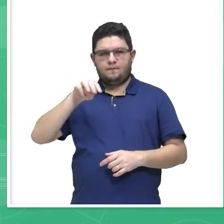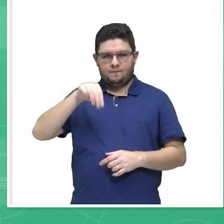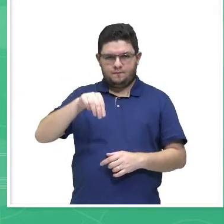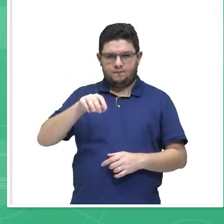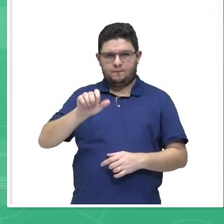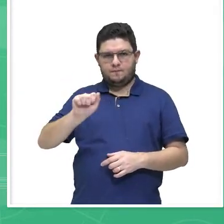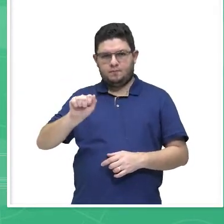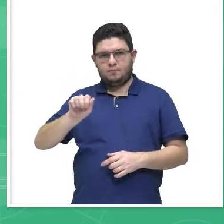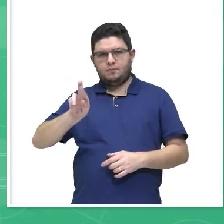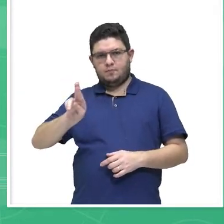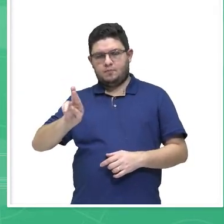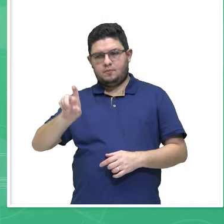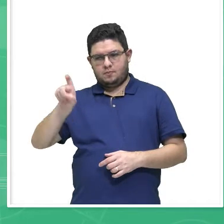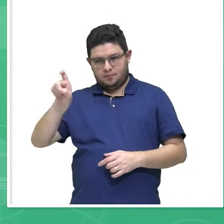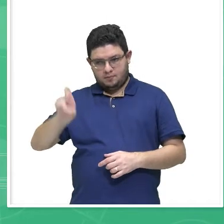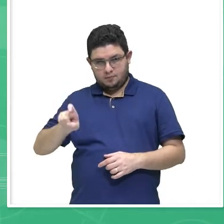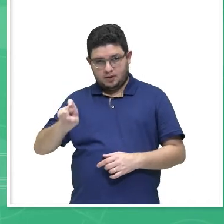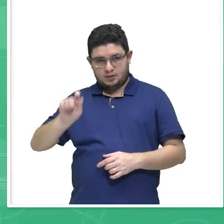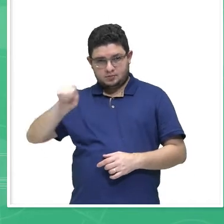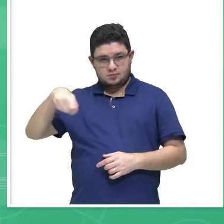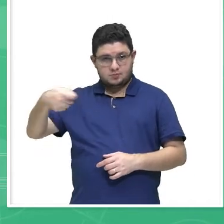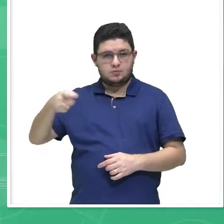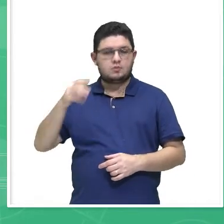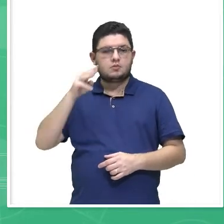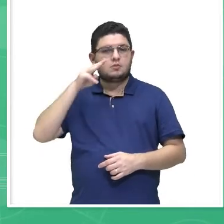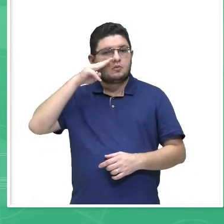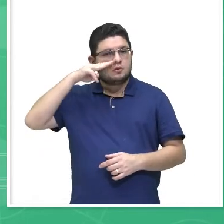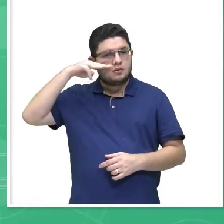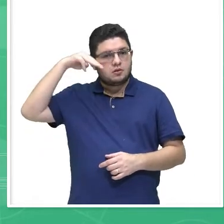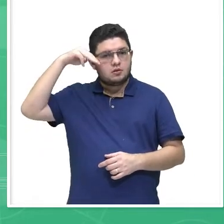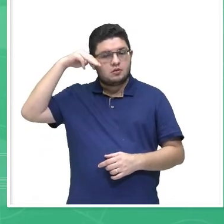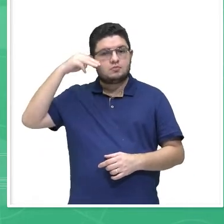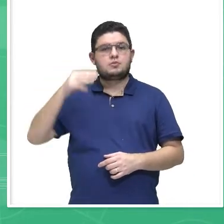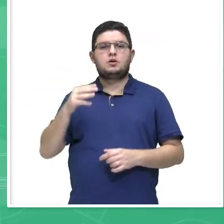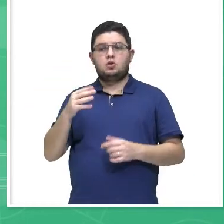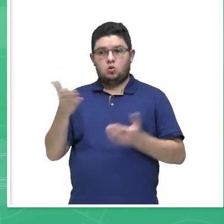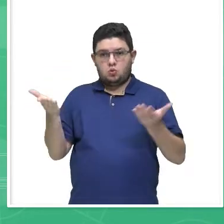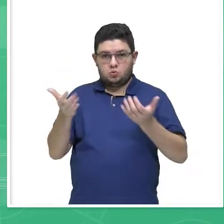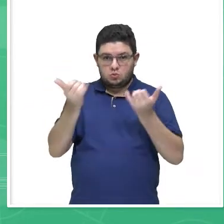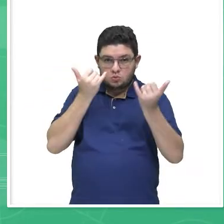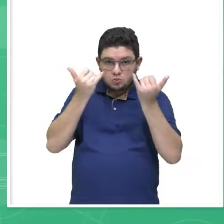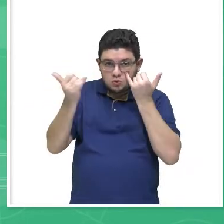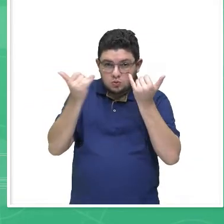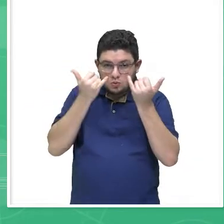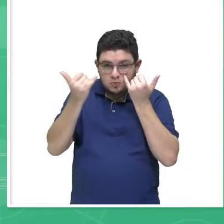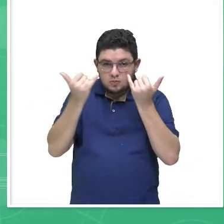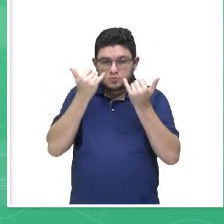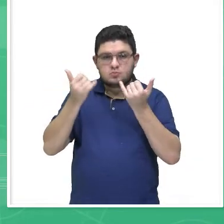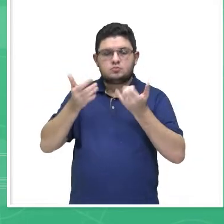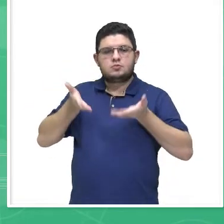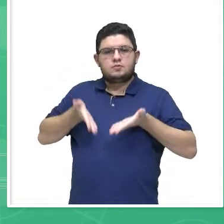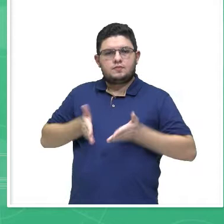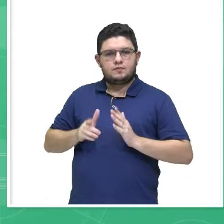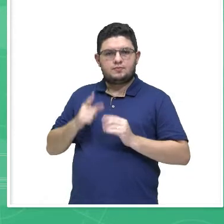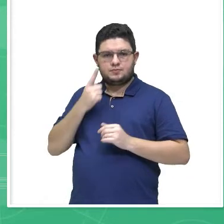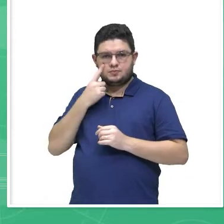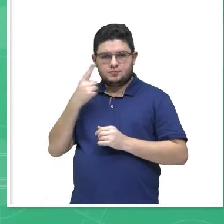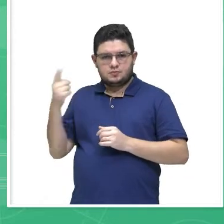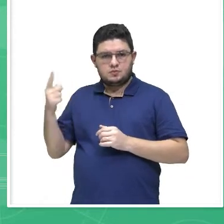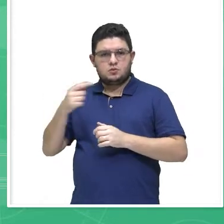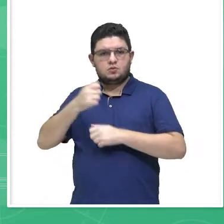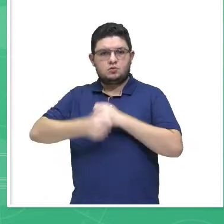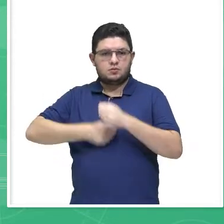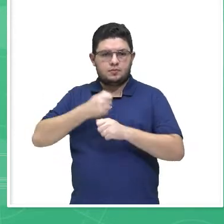autor para que vocês o conheçam. Ele nasceu em 1819 e faleceu em